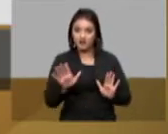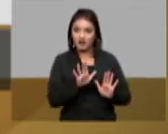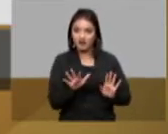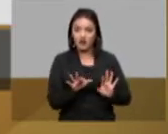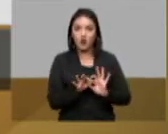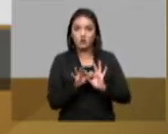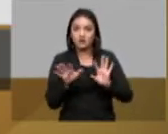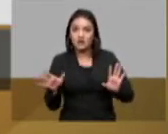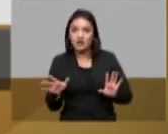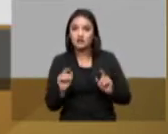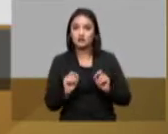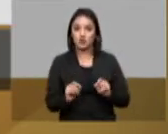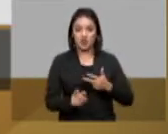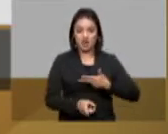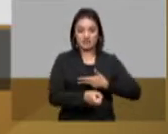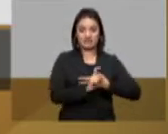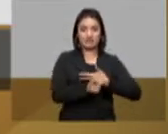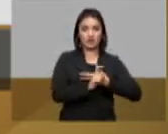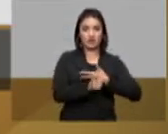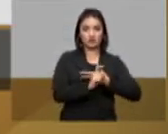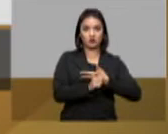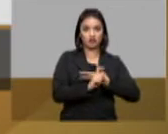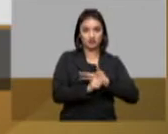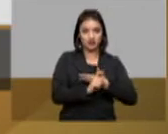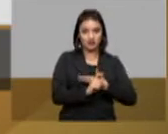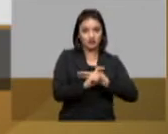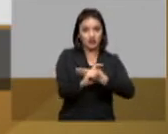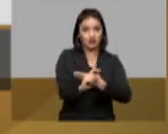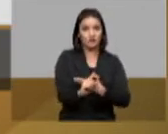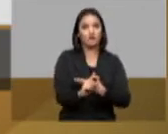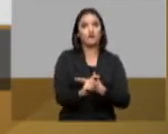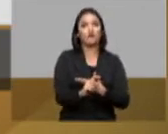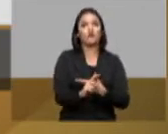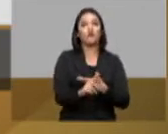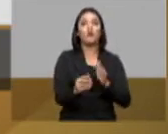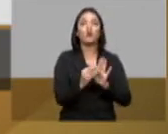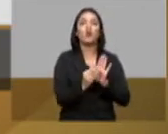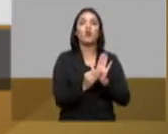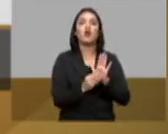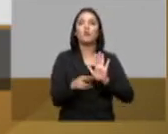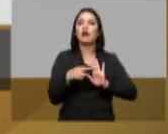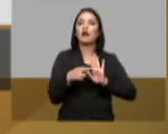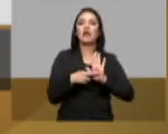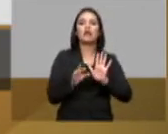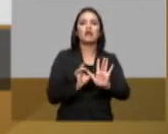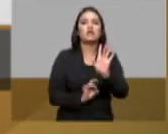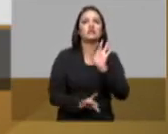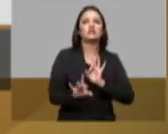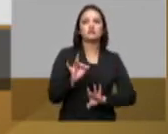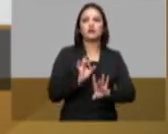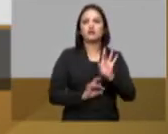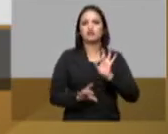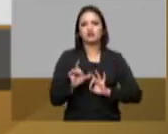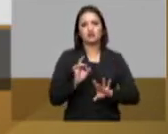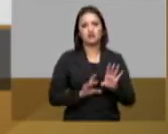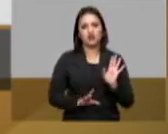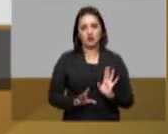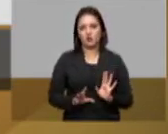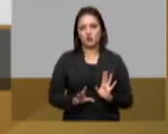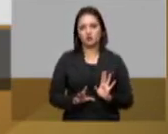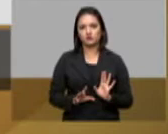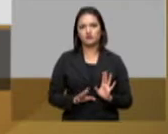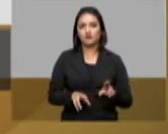outorga ao Poder Executivo a possibilidade da instituição de um regime especial, e nesse caso direcionado ao